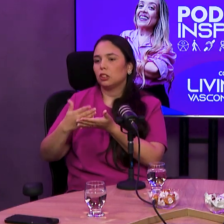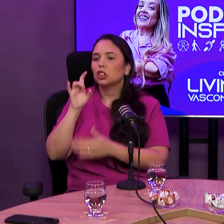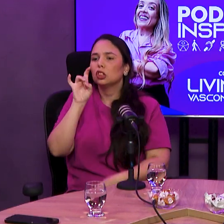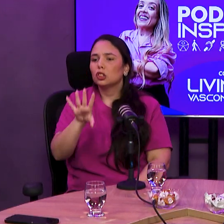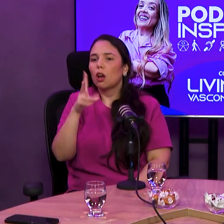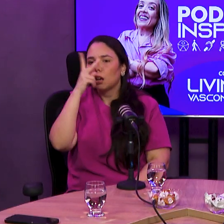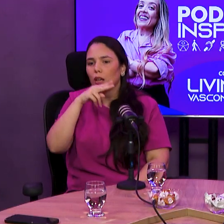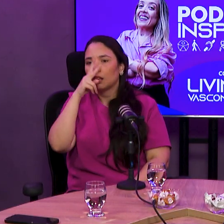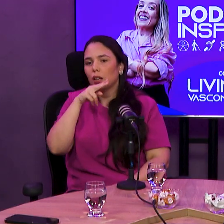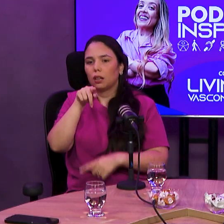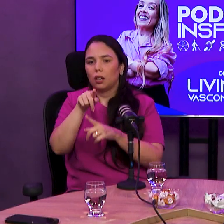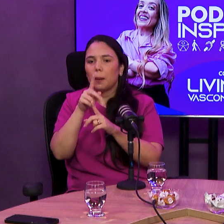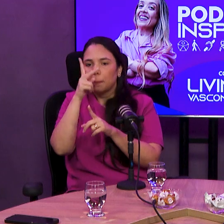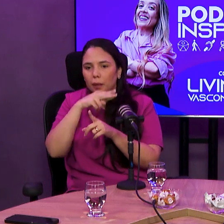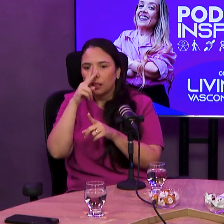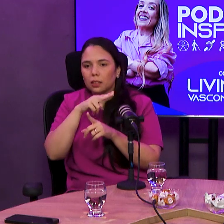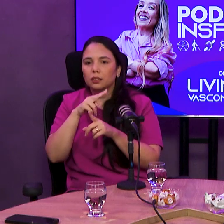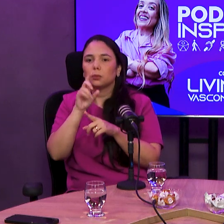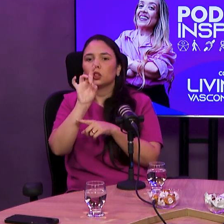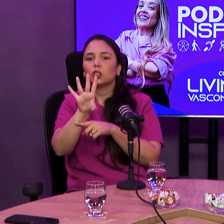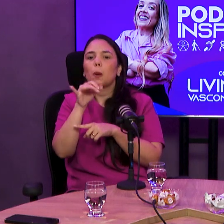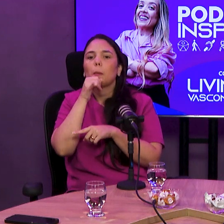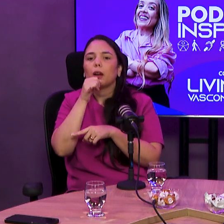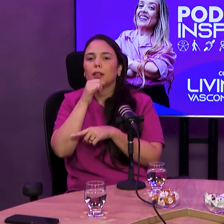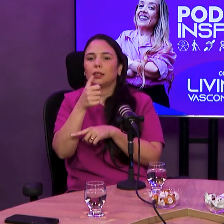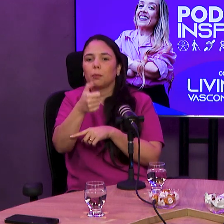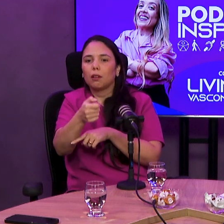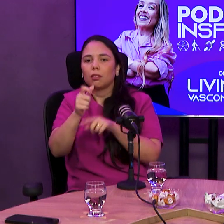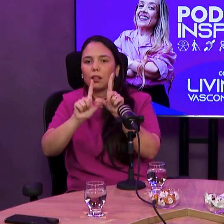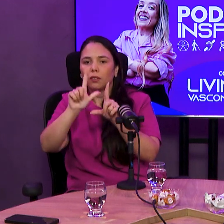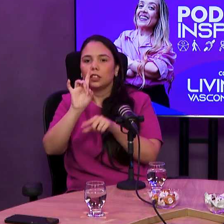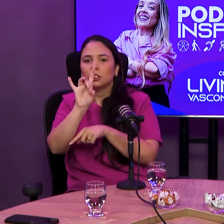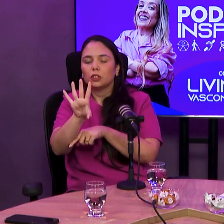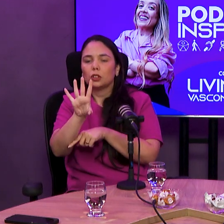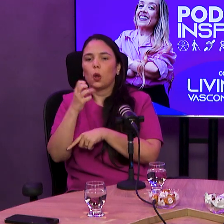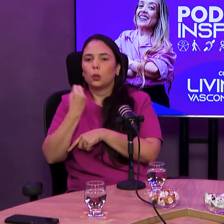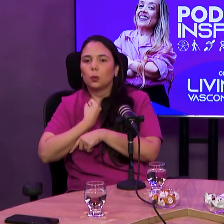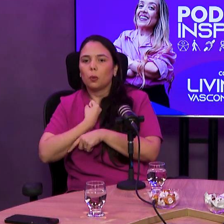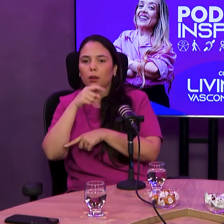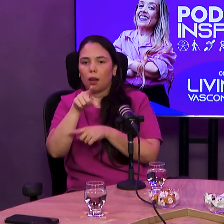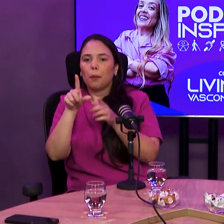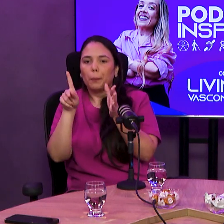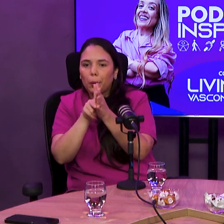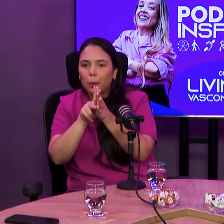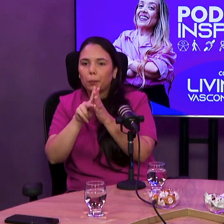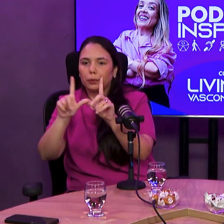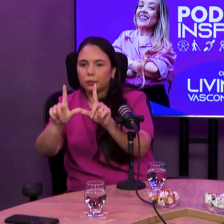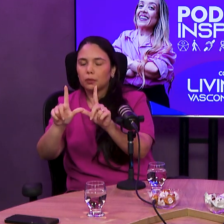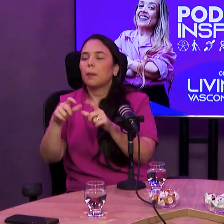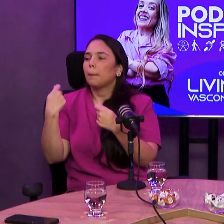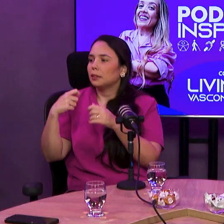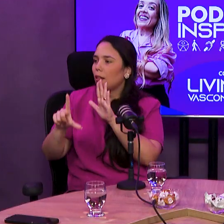em um lugar, só em um canal, só por conta que ali é lei. E que a lei ultrapasse as